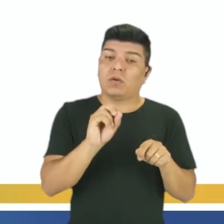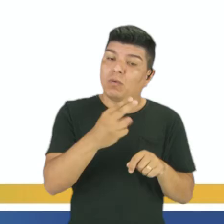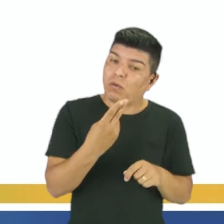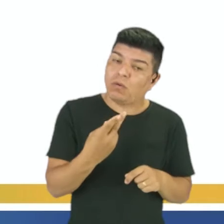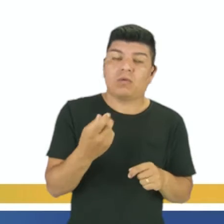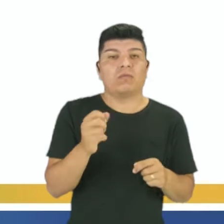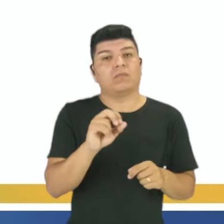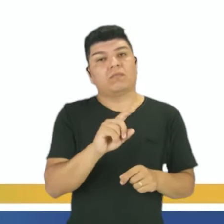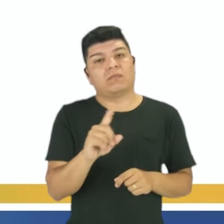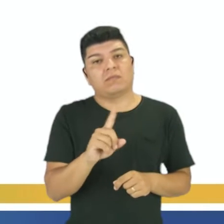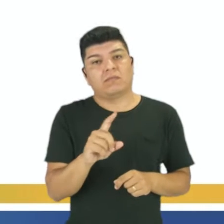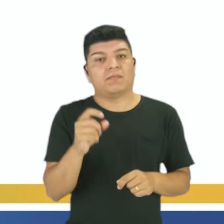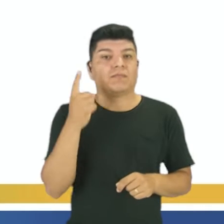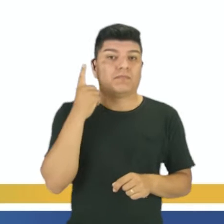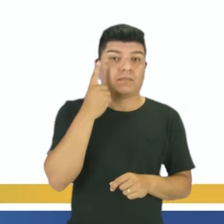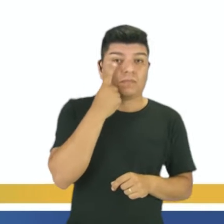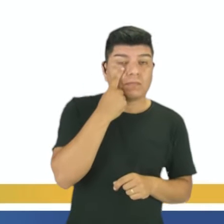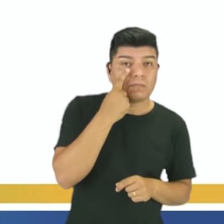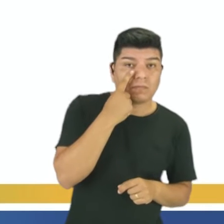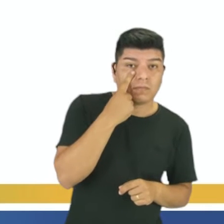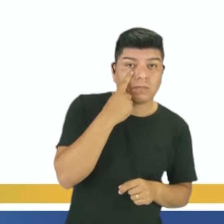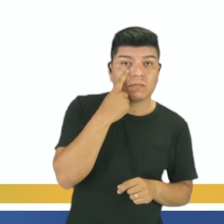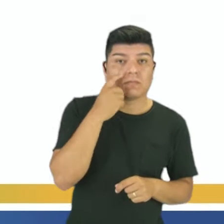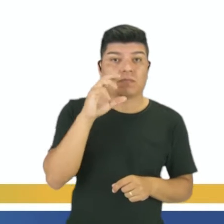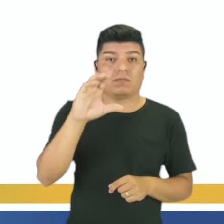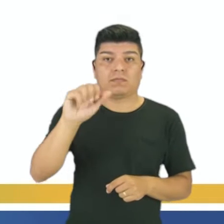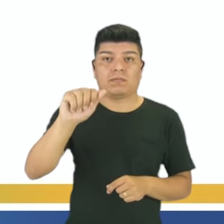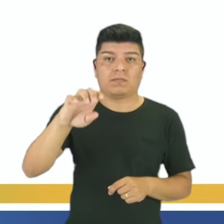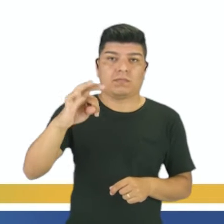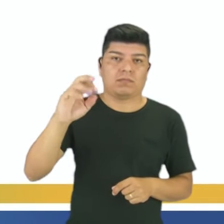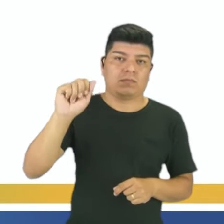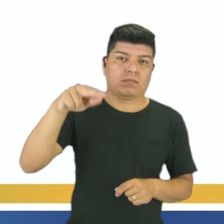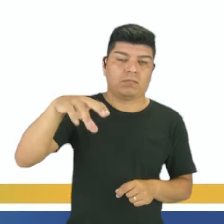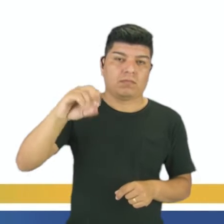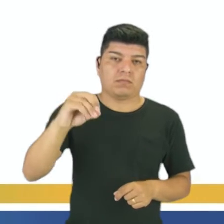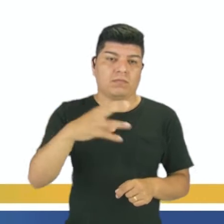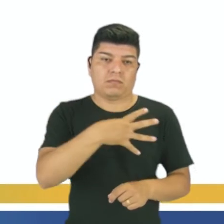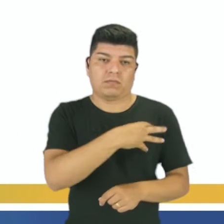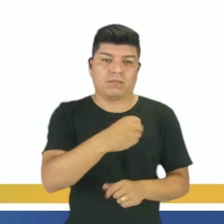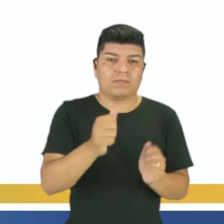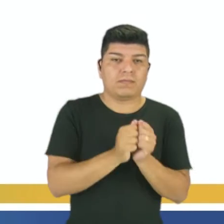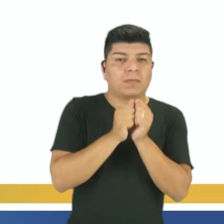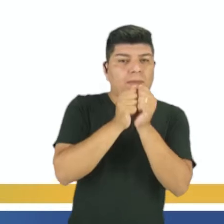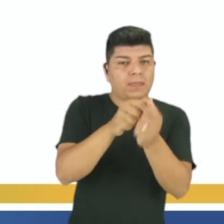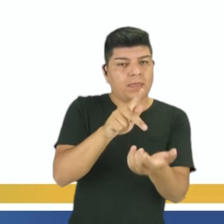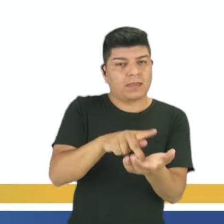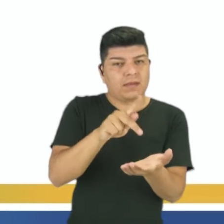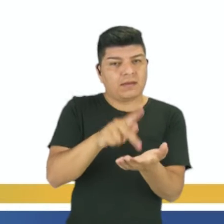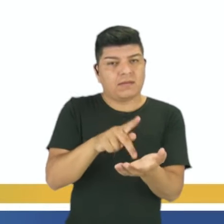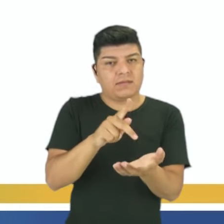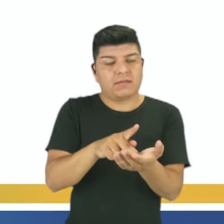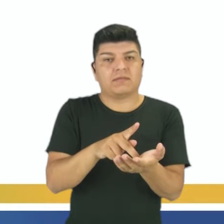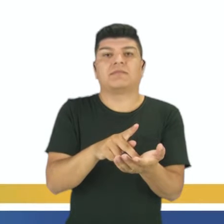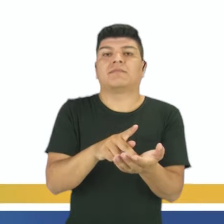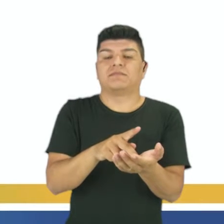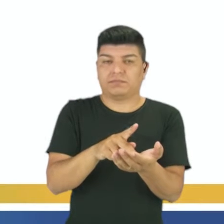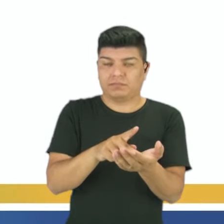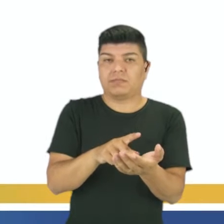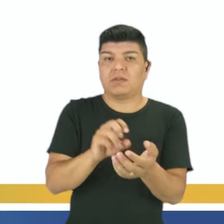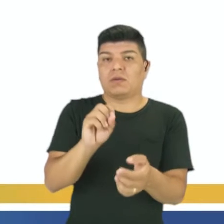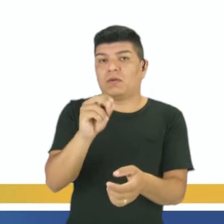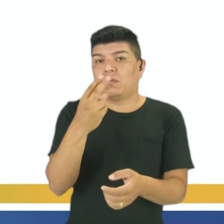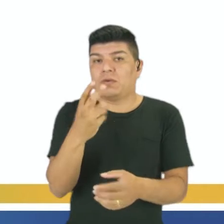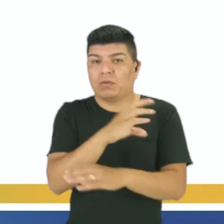não, você poderá estar ouvindo o disco de Caetano com seus filhos. Para mim, o verdadeiro ansiolítico.